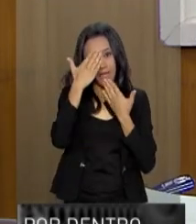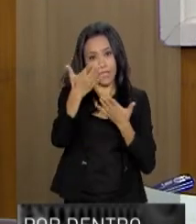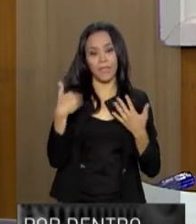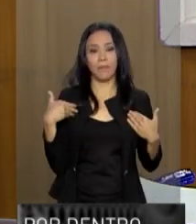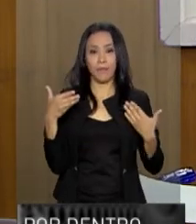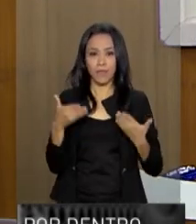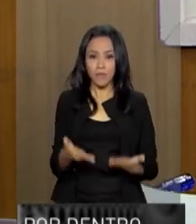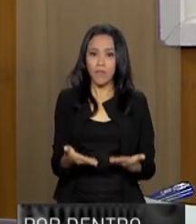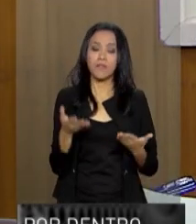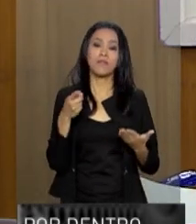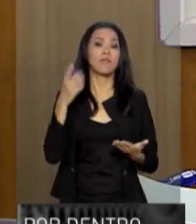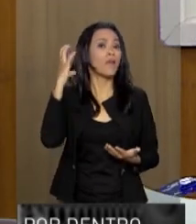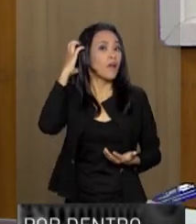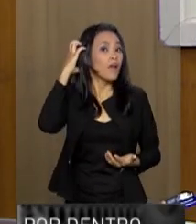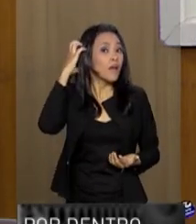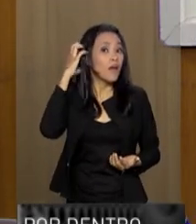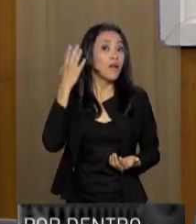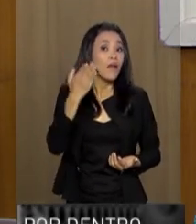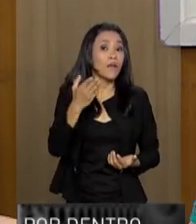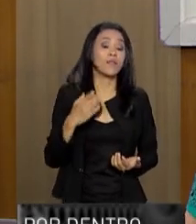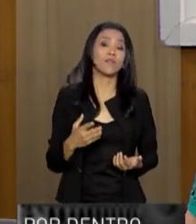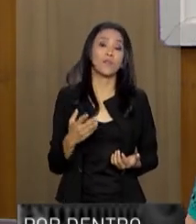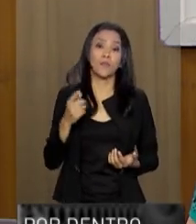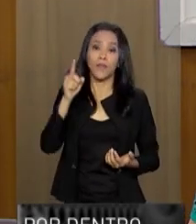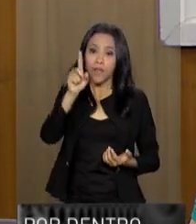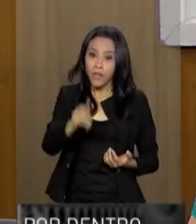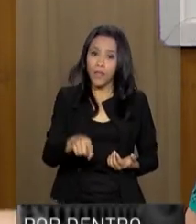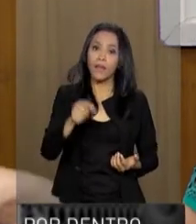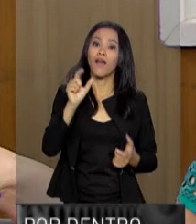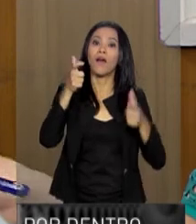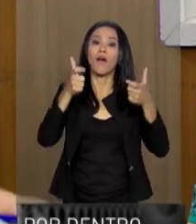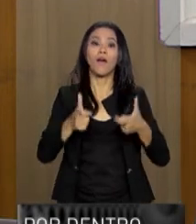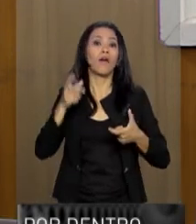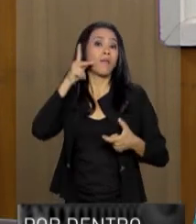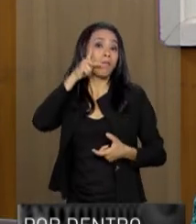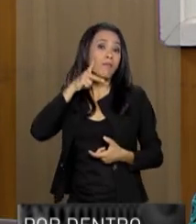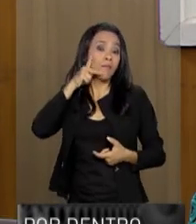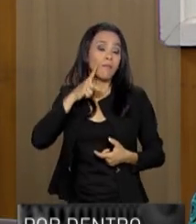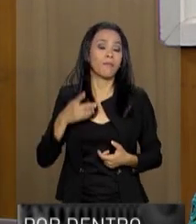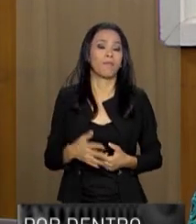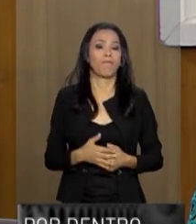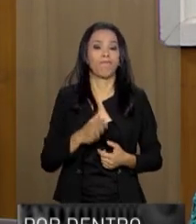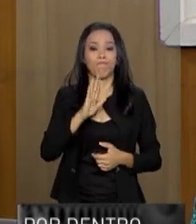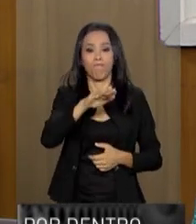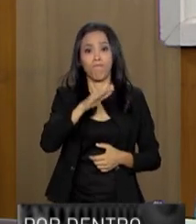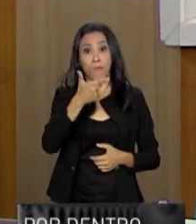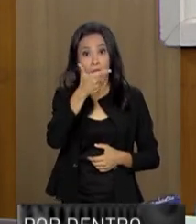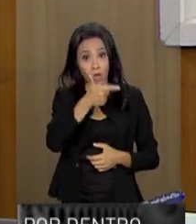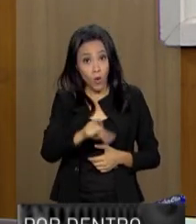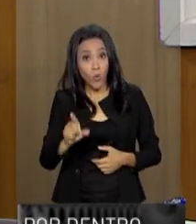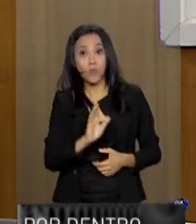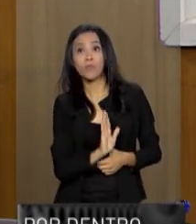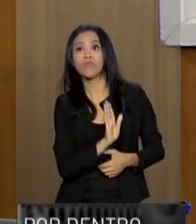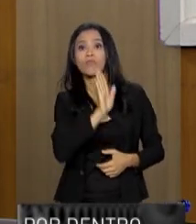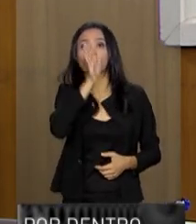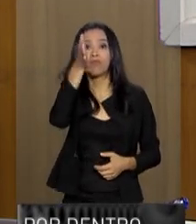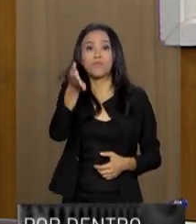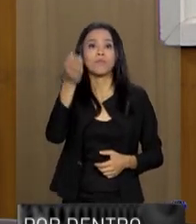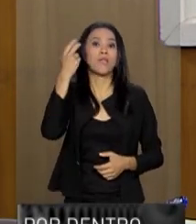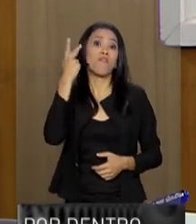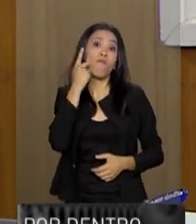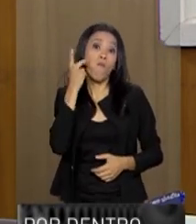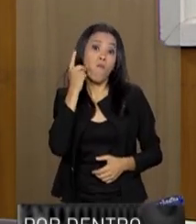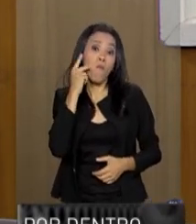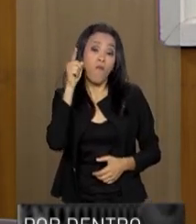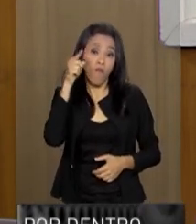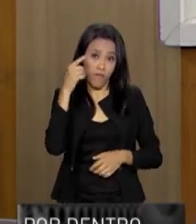da rádio subiu 95 fm de subir na paraíba vem secretário a gente segue agora até fortaleza no ceará vamos conversar com